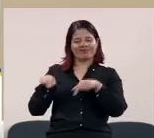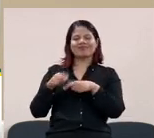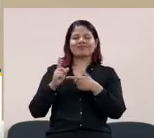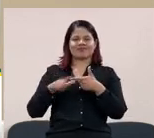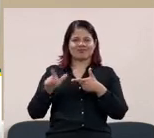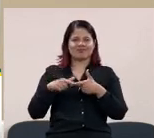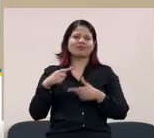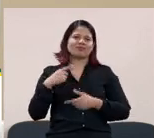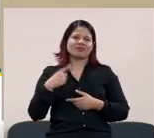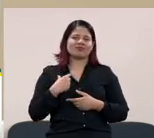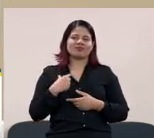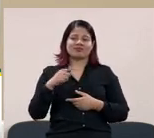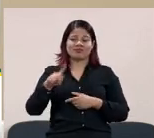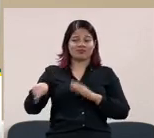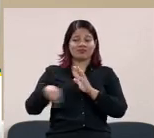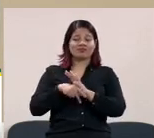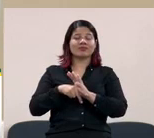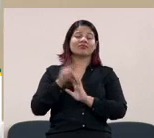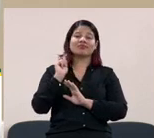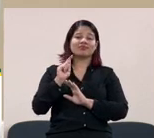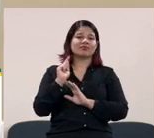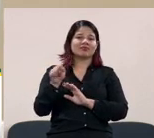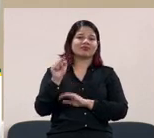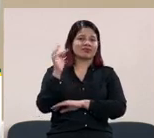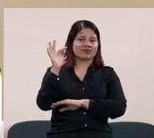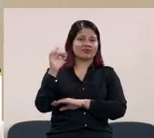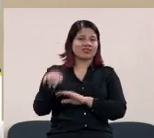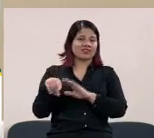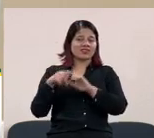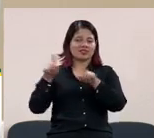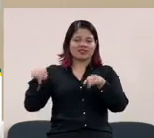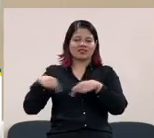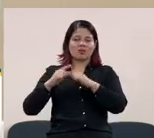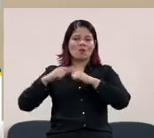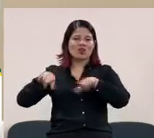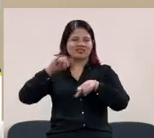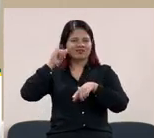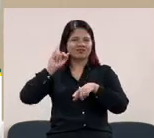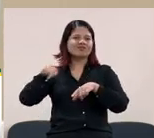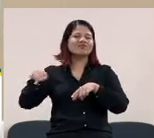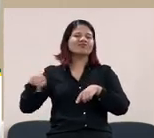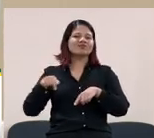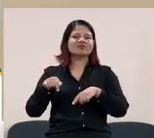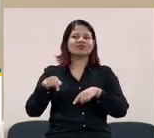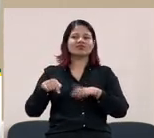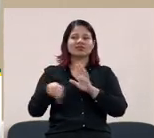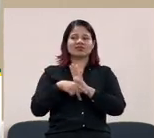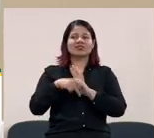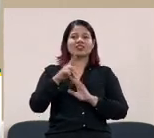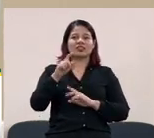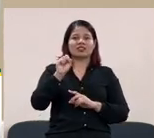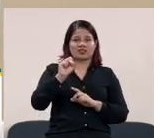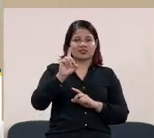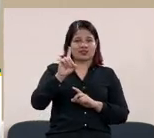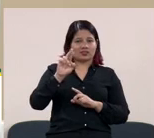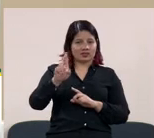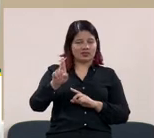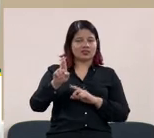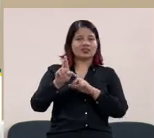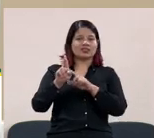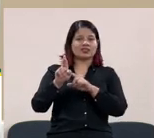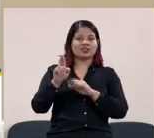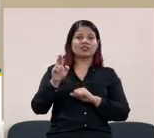a posse do Parque de Exposição da Fazendinha está com a SDR, Secretaria de Desenvolvimento